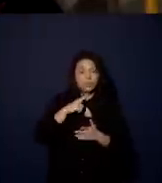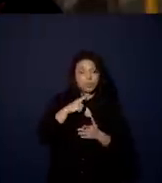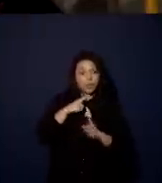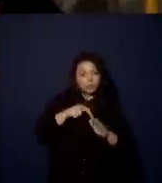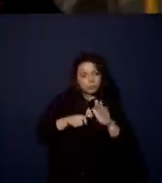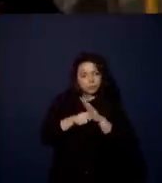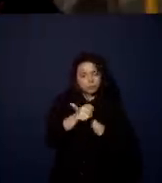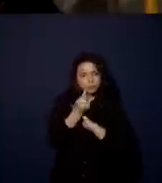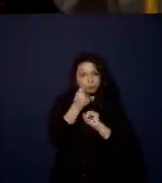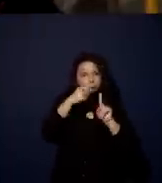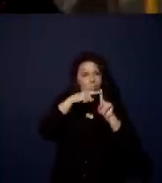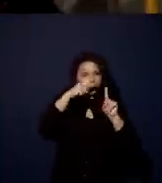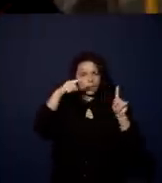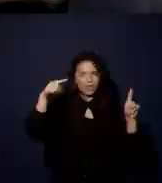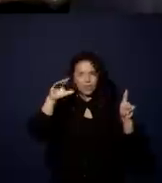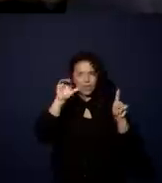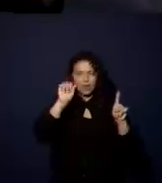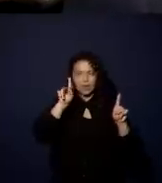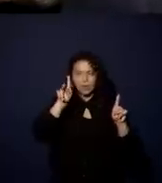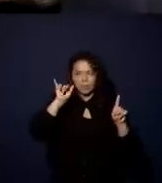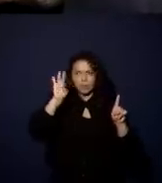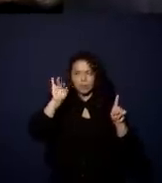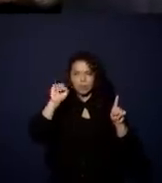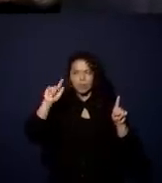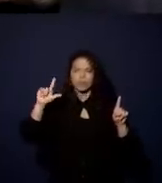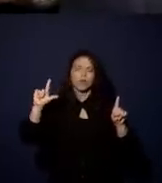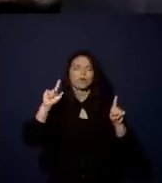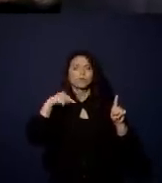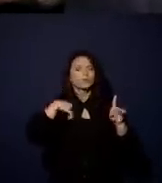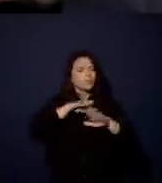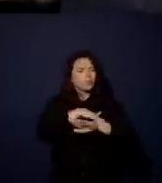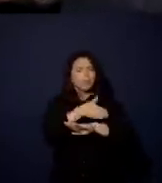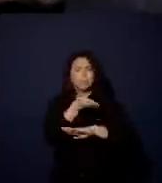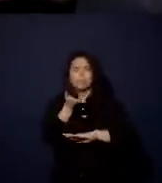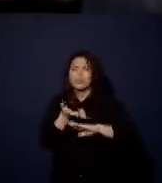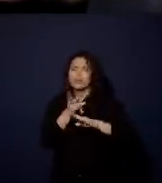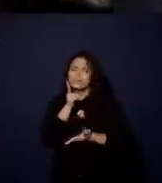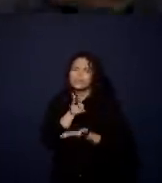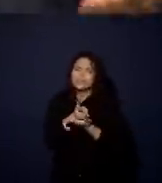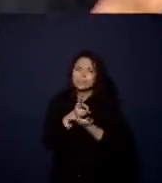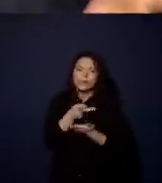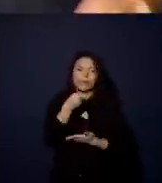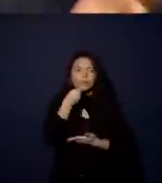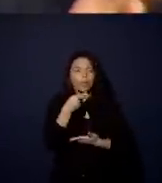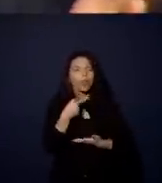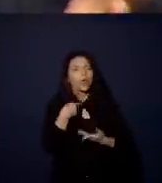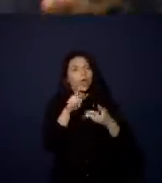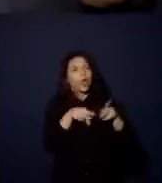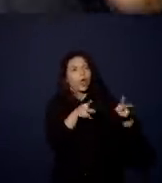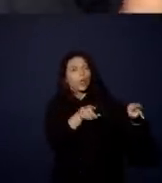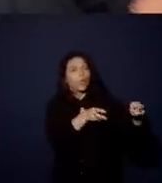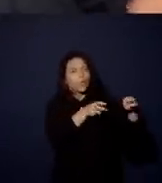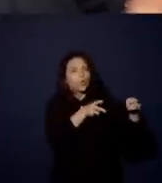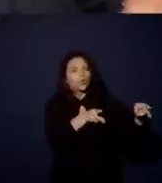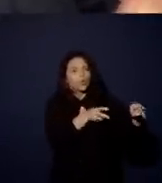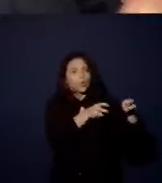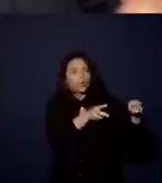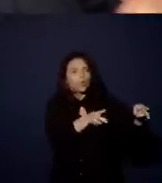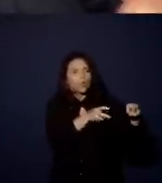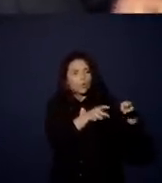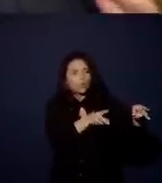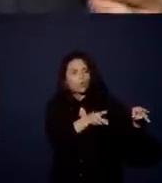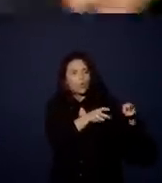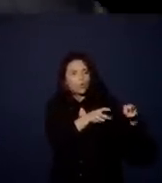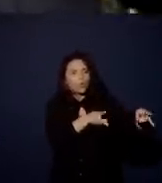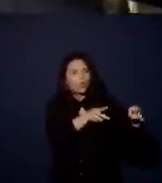e assim o tempo inteiro a gente falava de lucratividade eu confesso que teve momentos que eu me senti um alienígena ali porque ninguém queria saber lucratividade